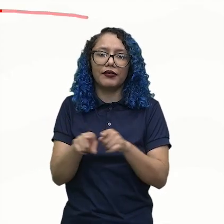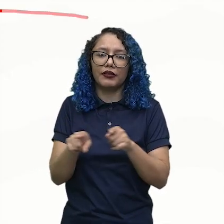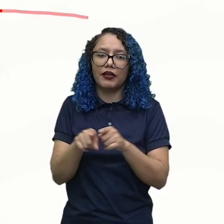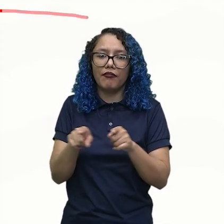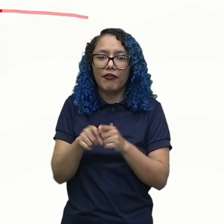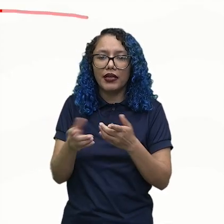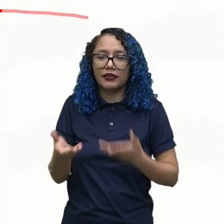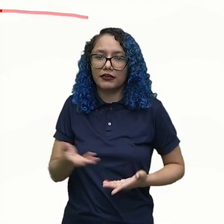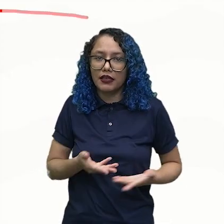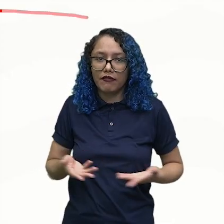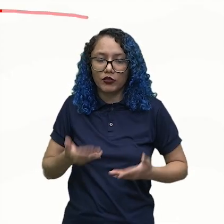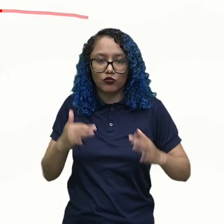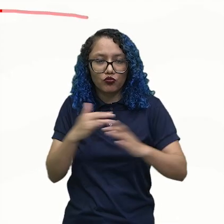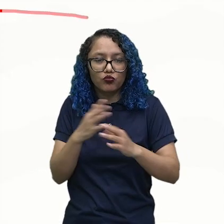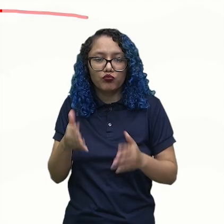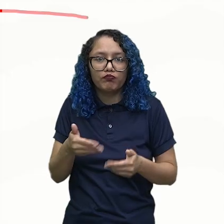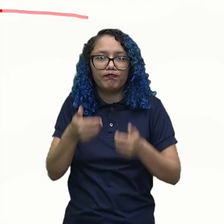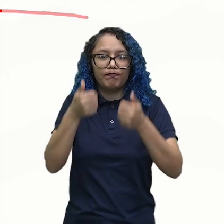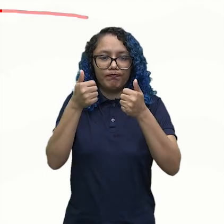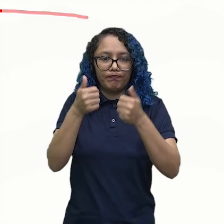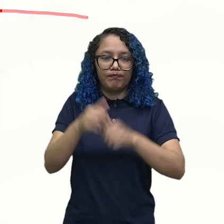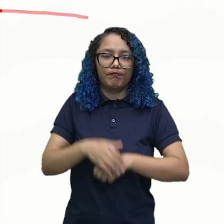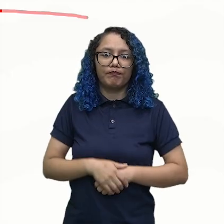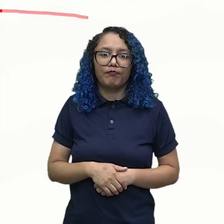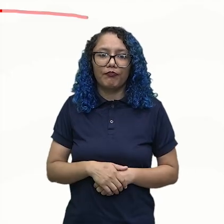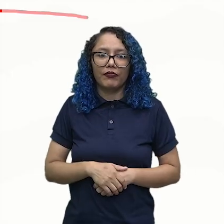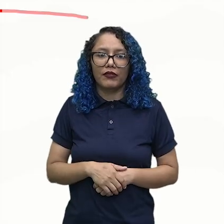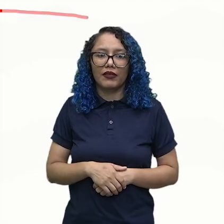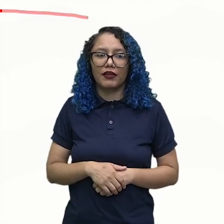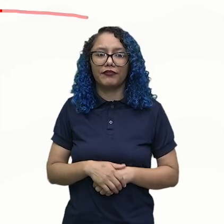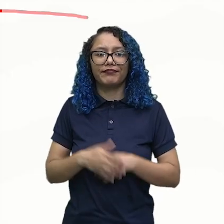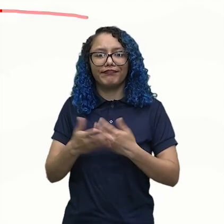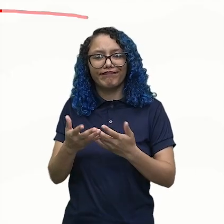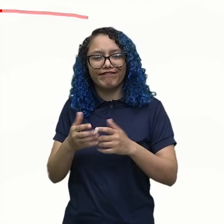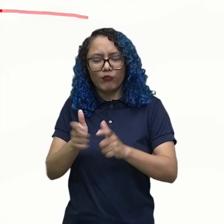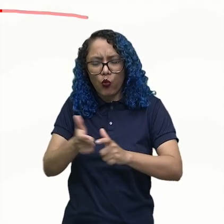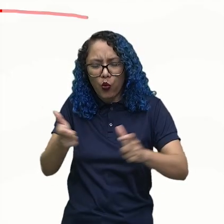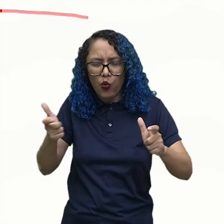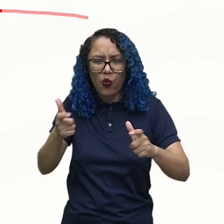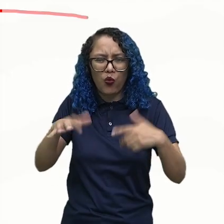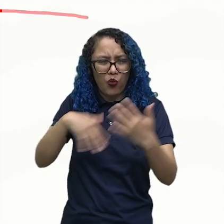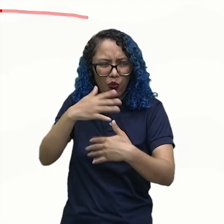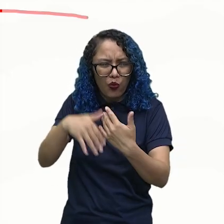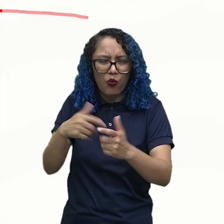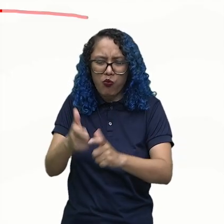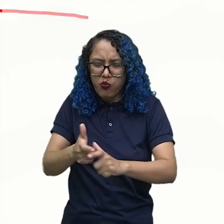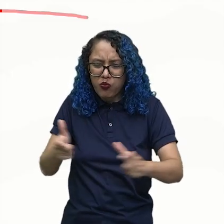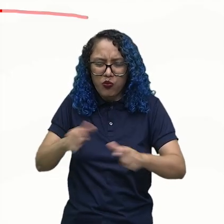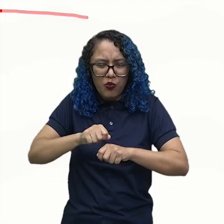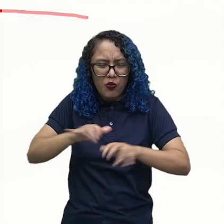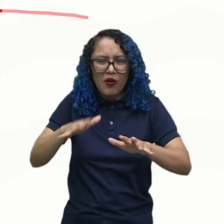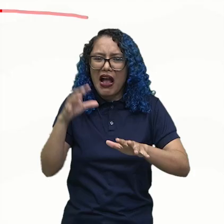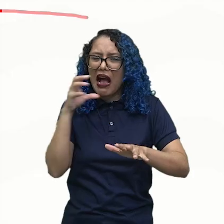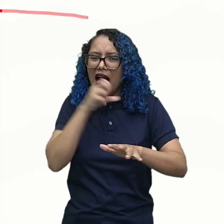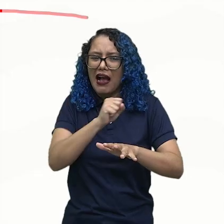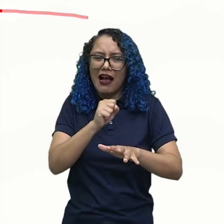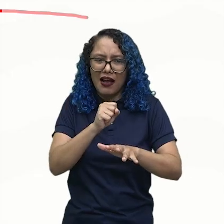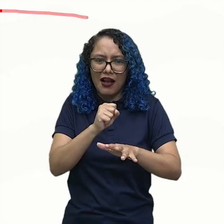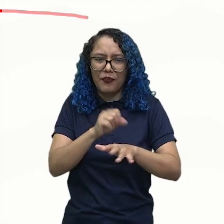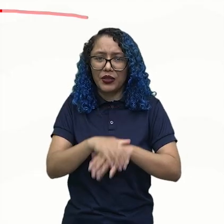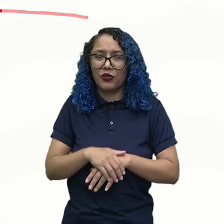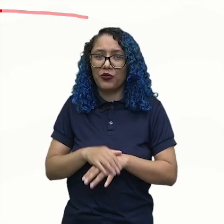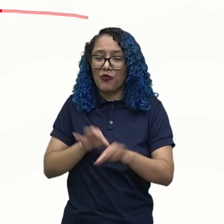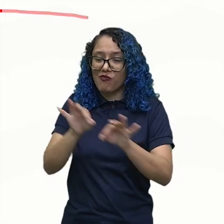né? O crescimento urbano foi bastante desordenado e a expansão rápida superou a capacidade